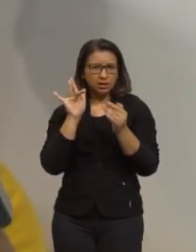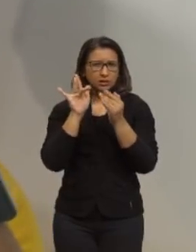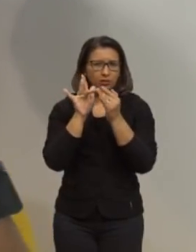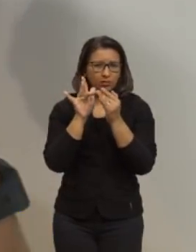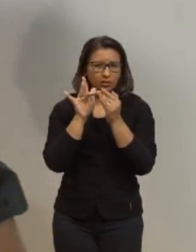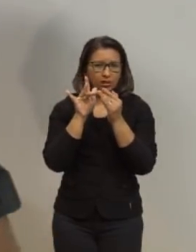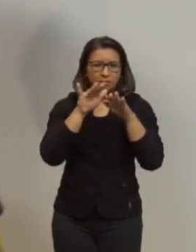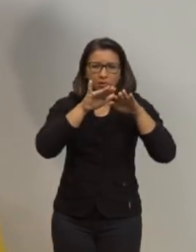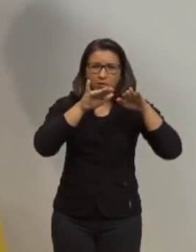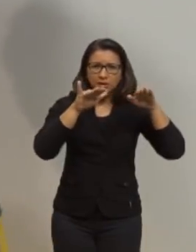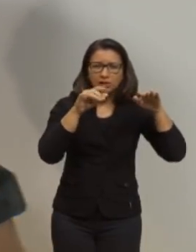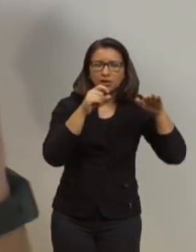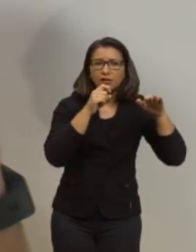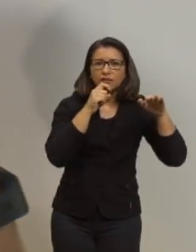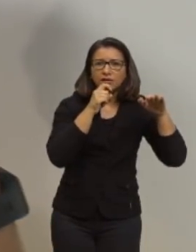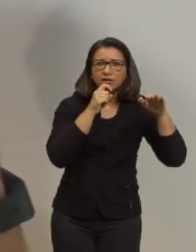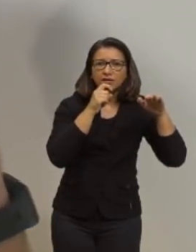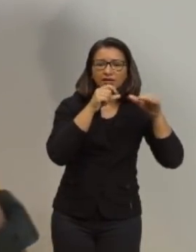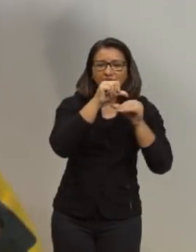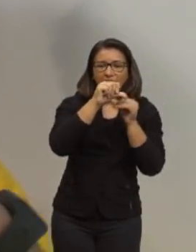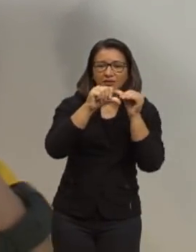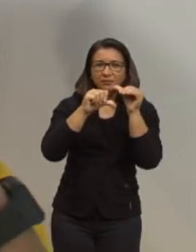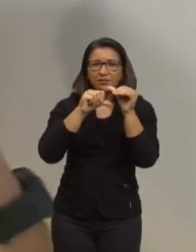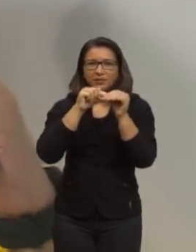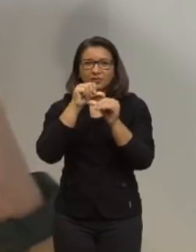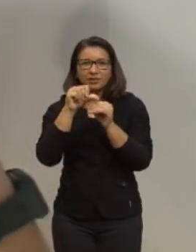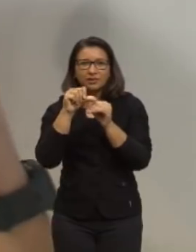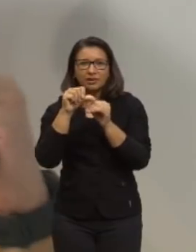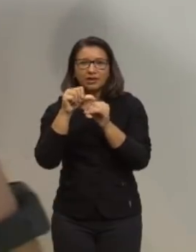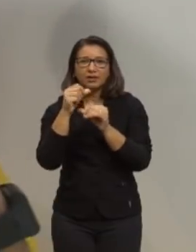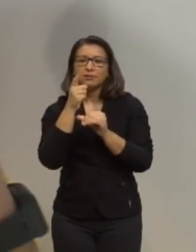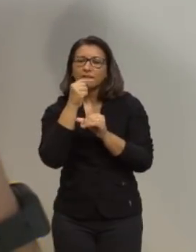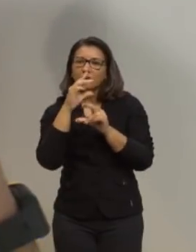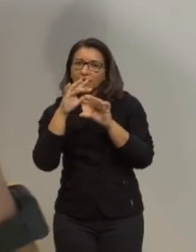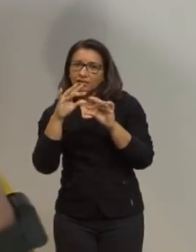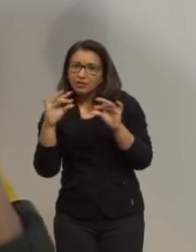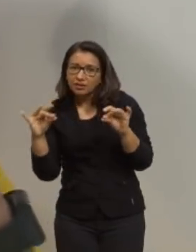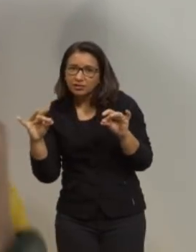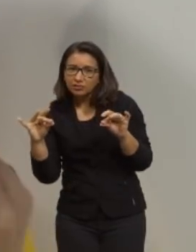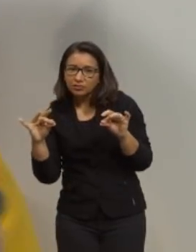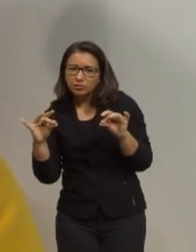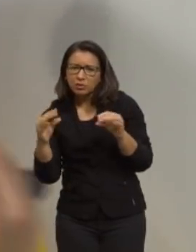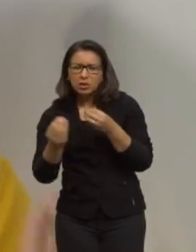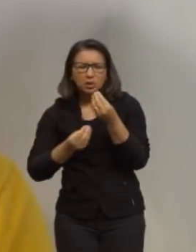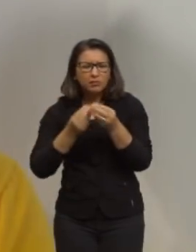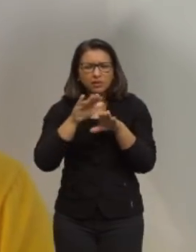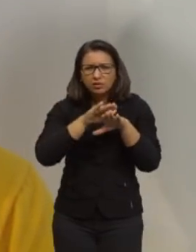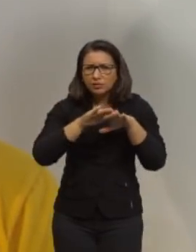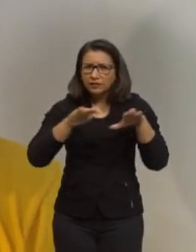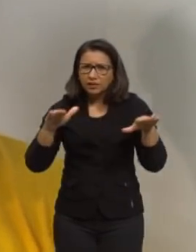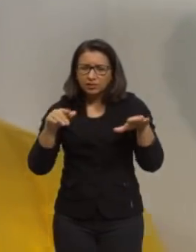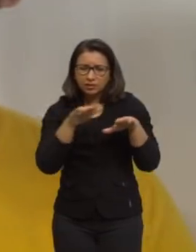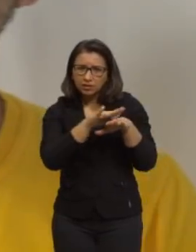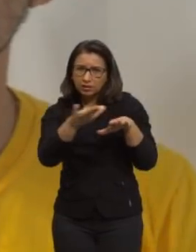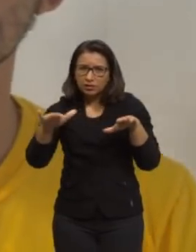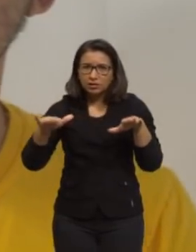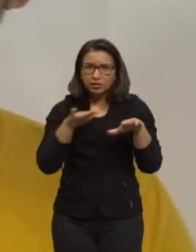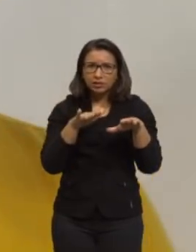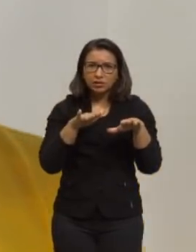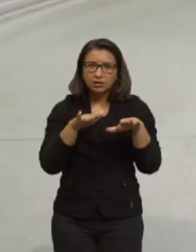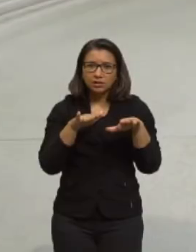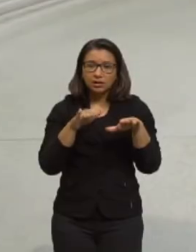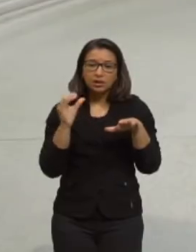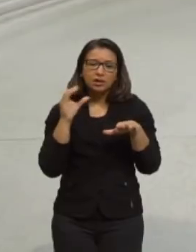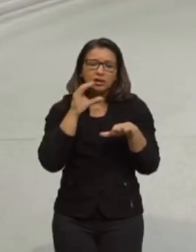superfície fria ele condensa ele volta o estado líquido e como é que fica essa superfície a superfície vai esquentar ela vai ganhar